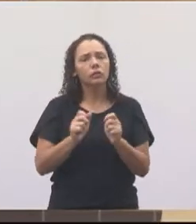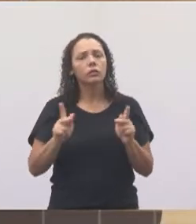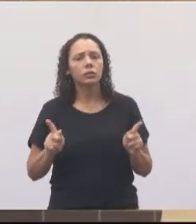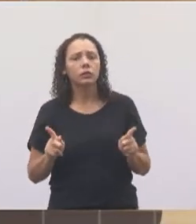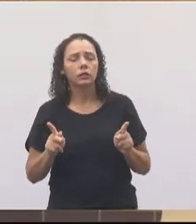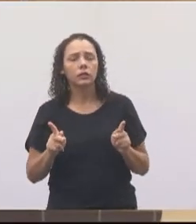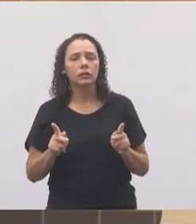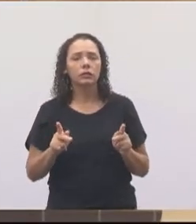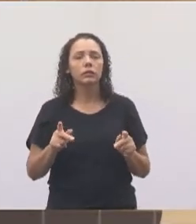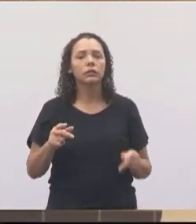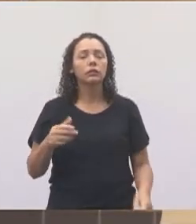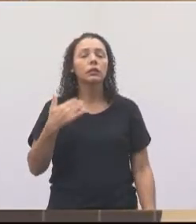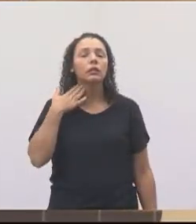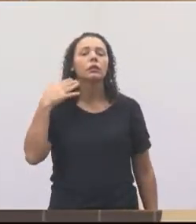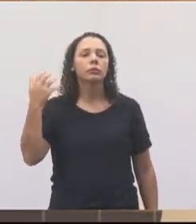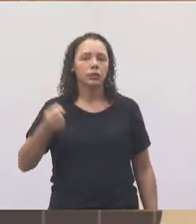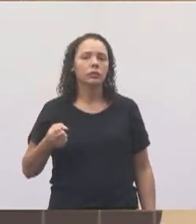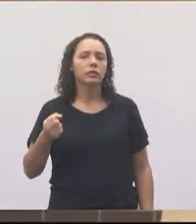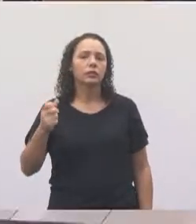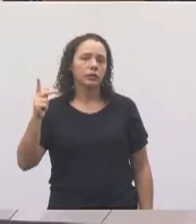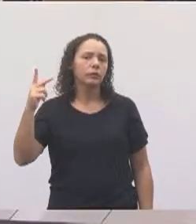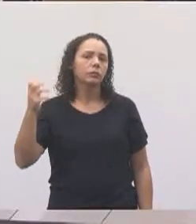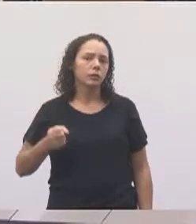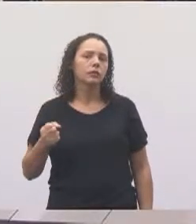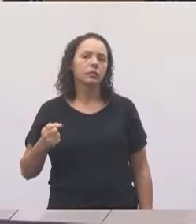aposentados e pensionistas.